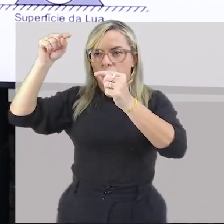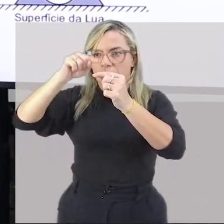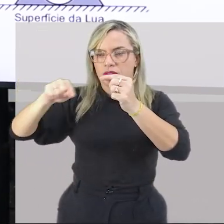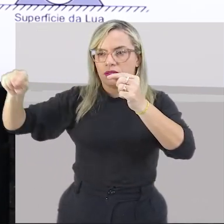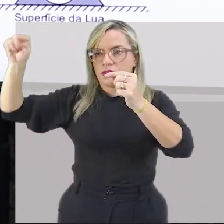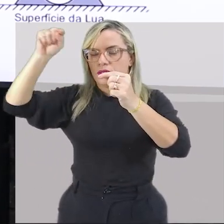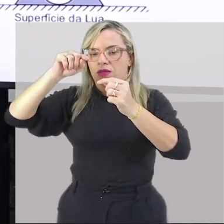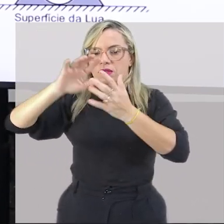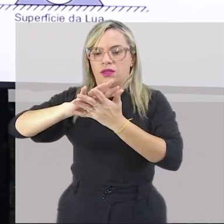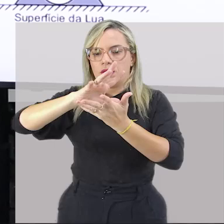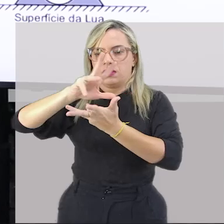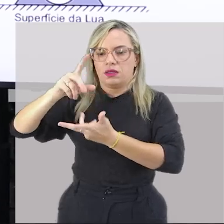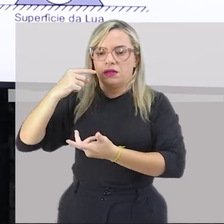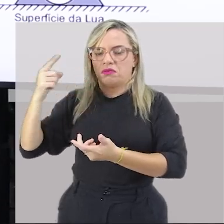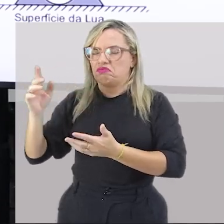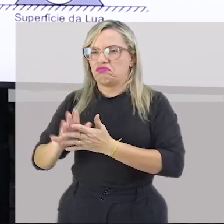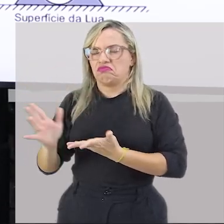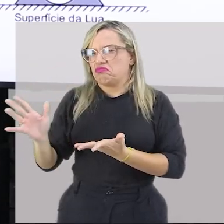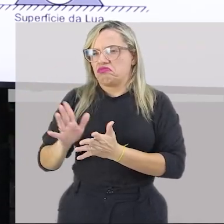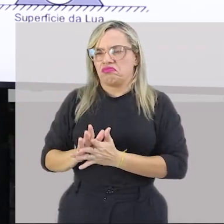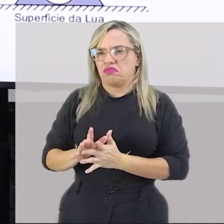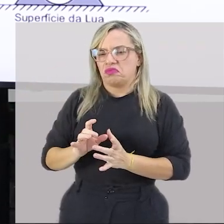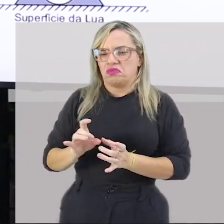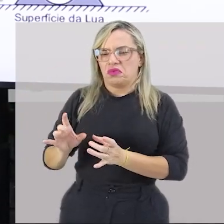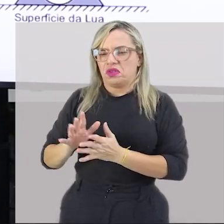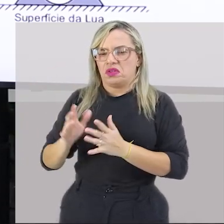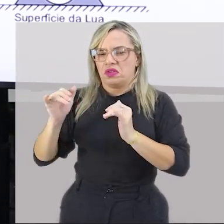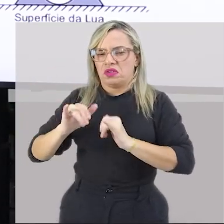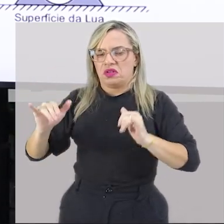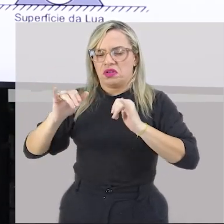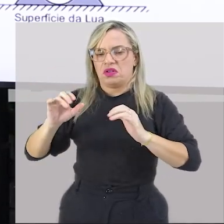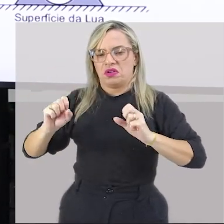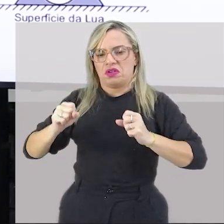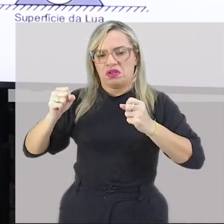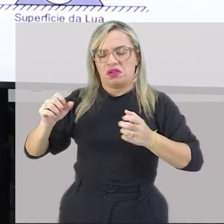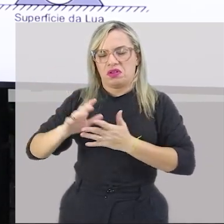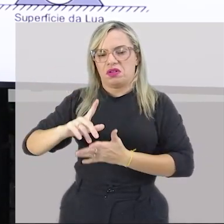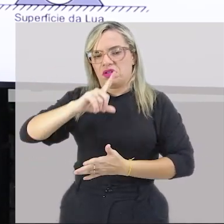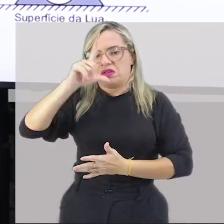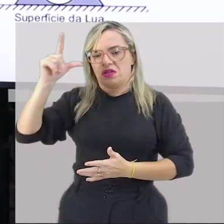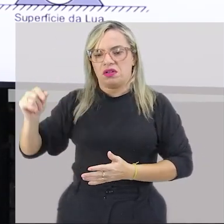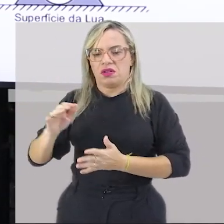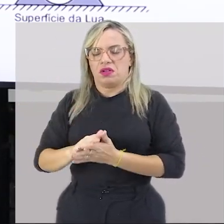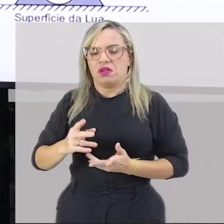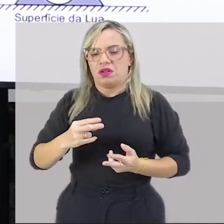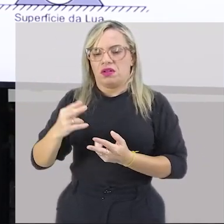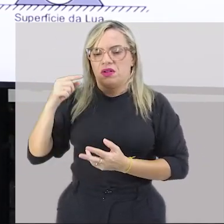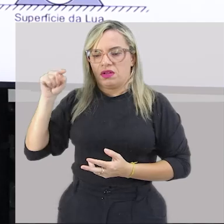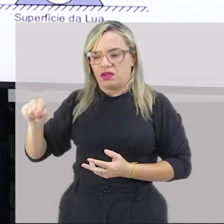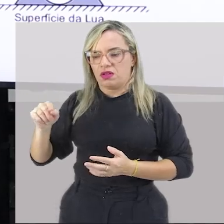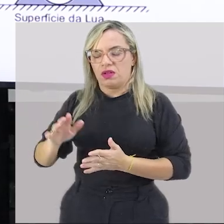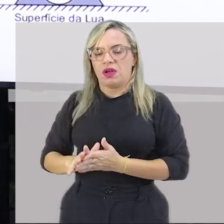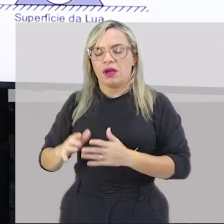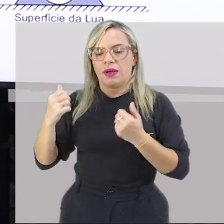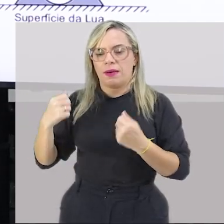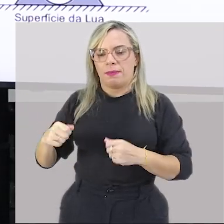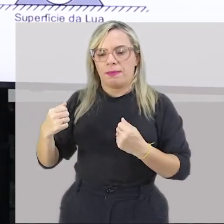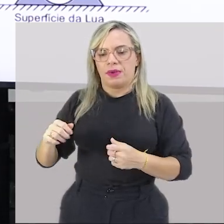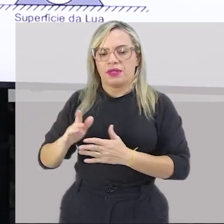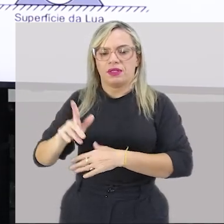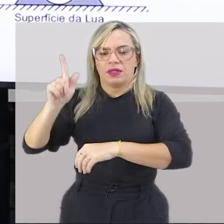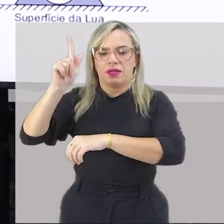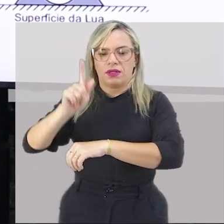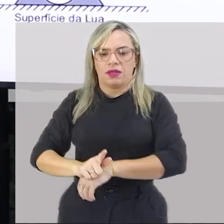nem me interessava esse valor. Essa informação. Poderia estar na Lua, que seria a mesma coisa. Agora, essa aqui precisa da gravidade,